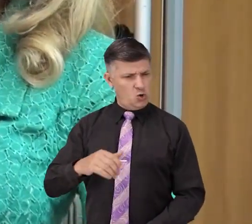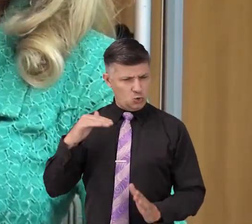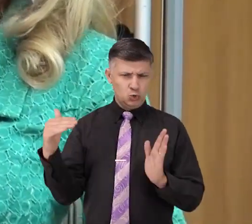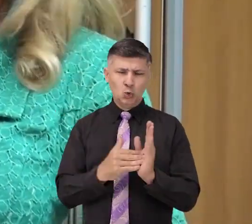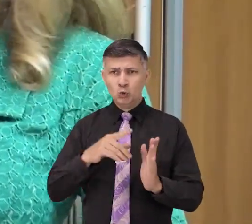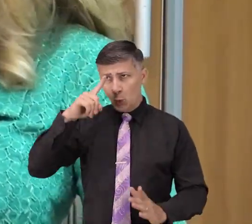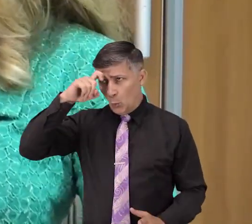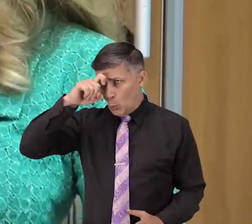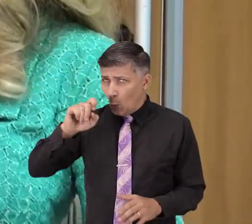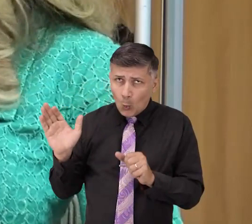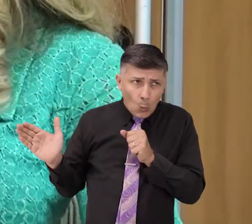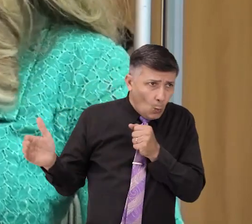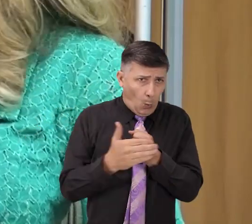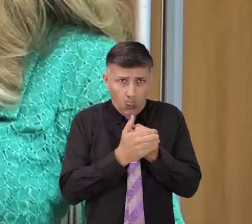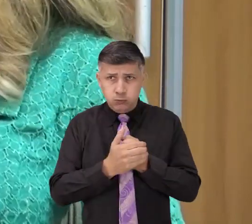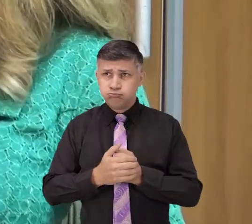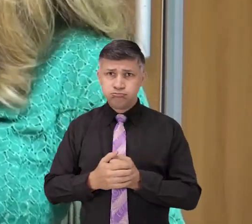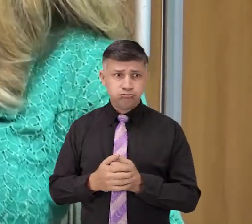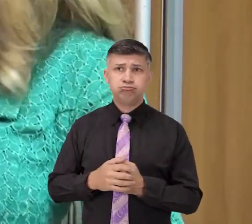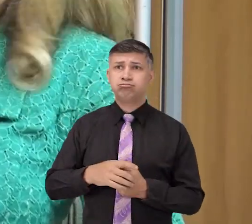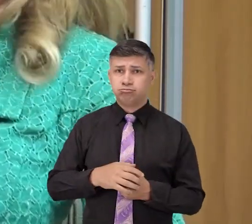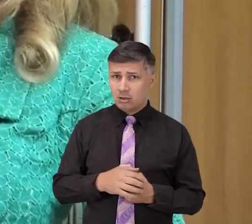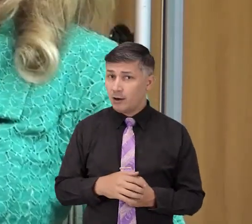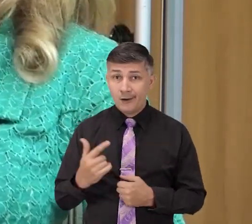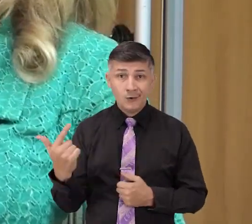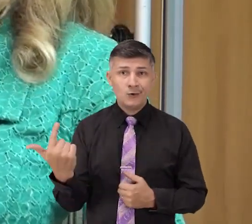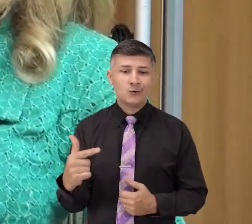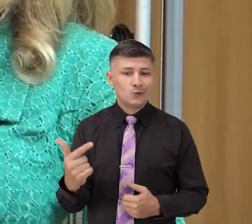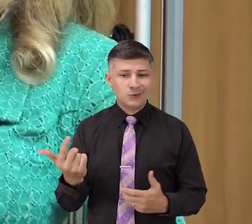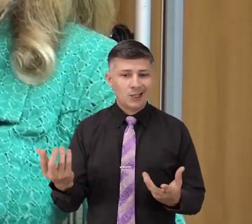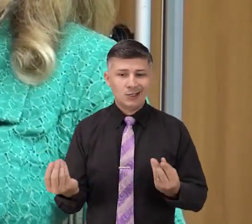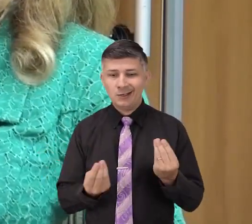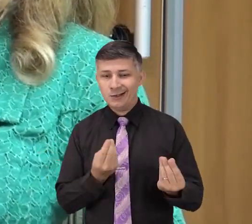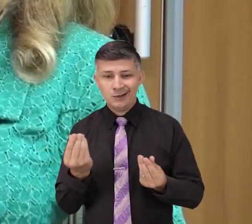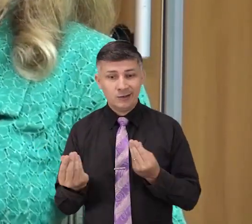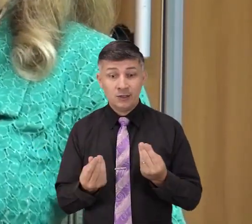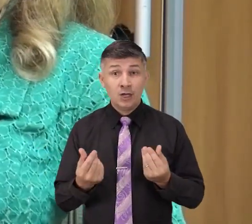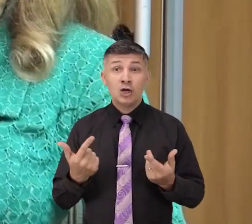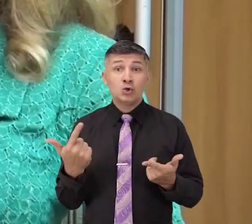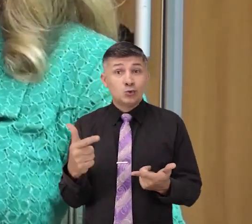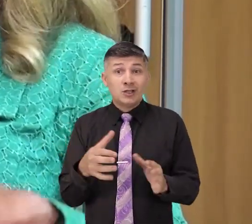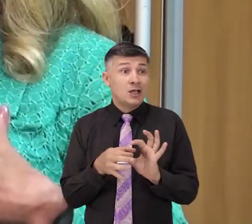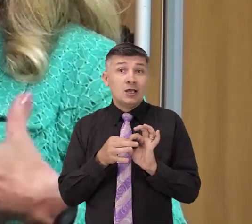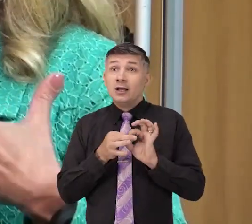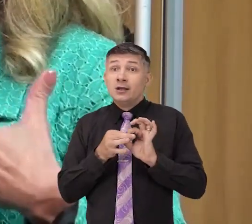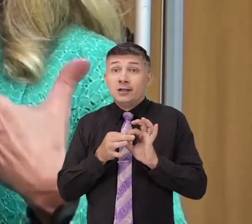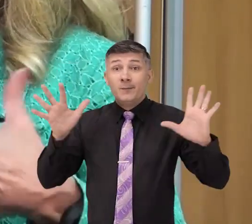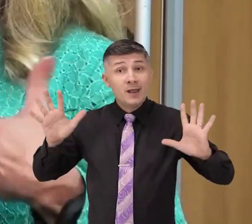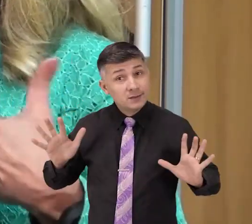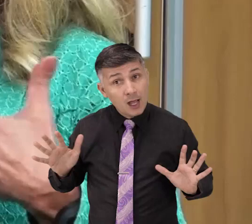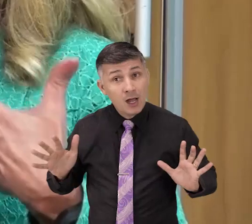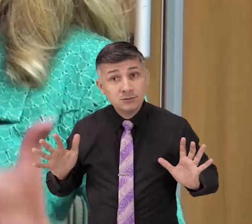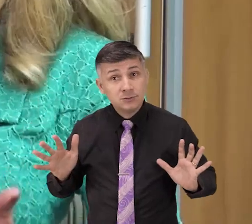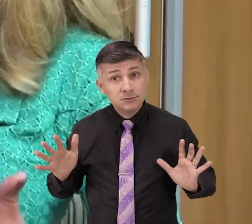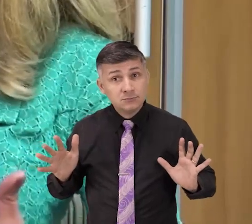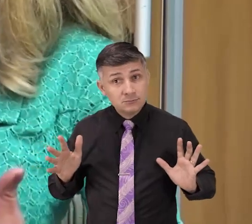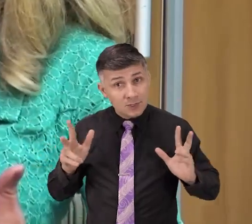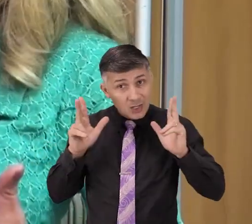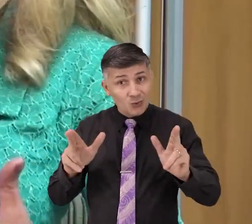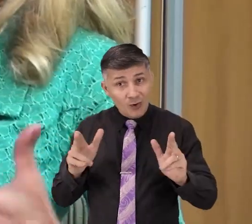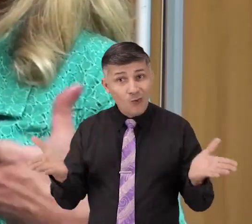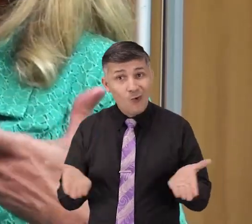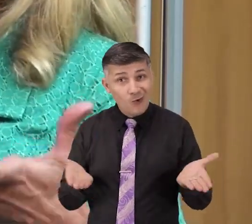então tudo era muito difícil, né? A gente não tinha as